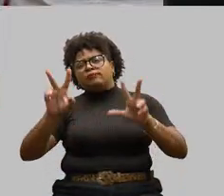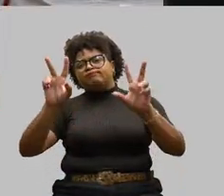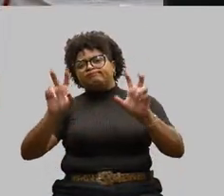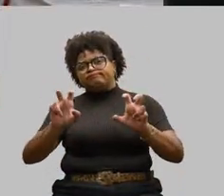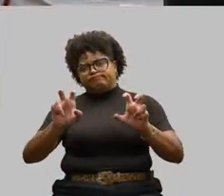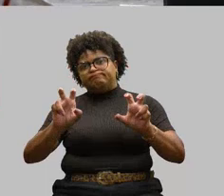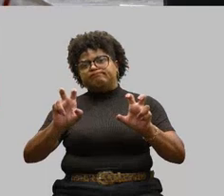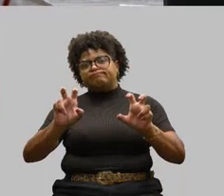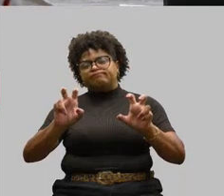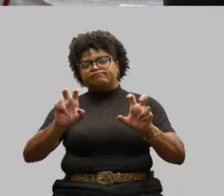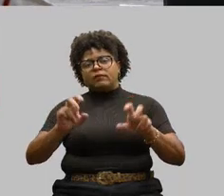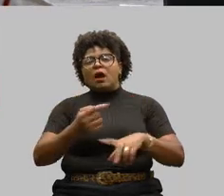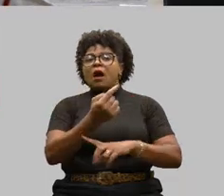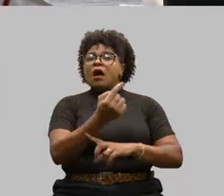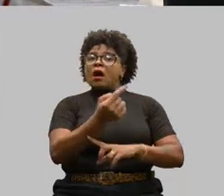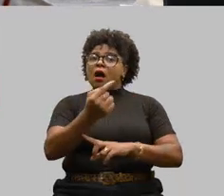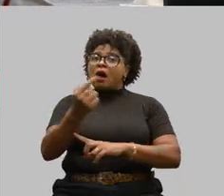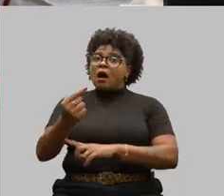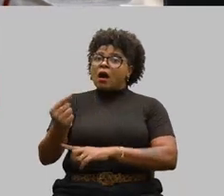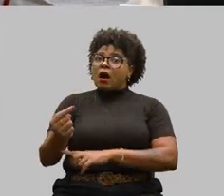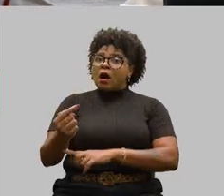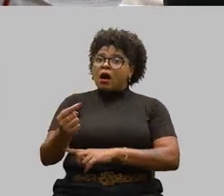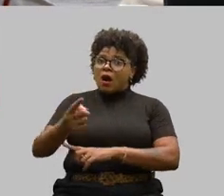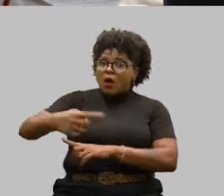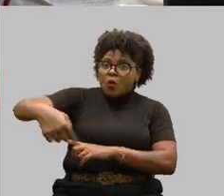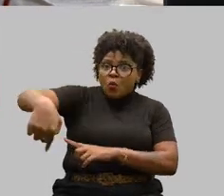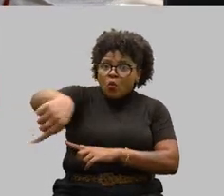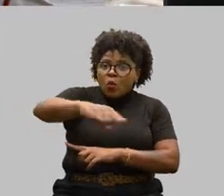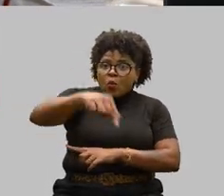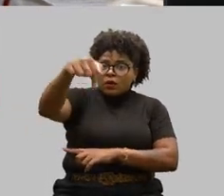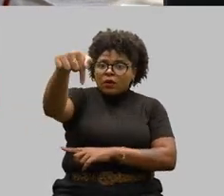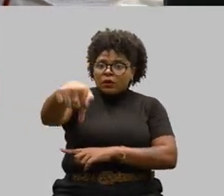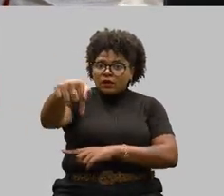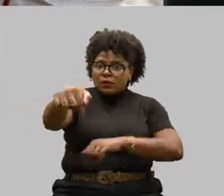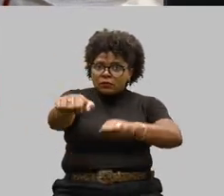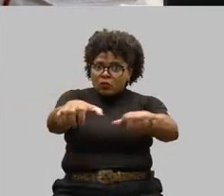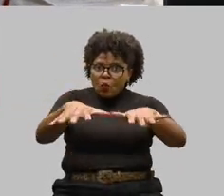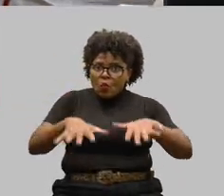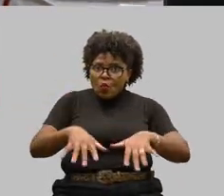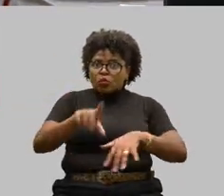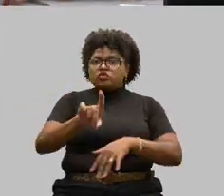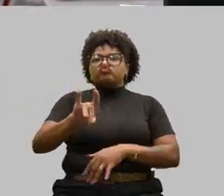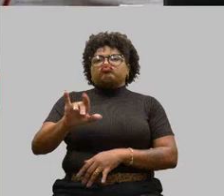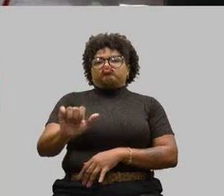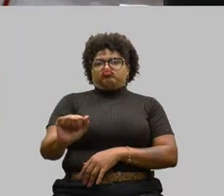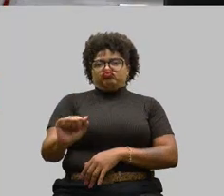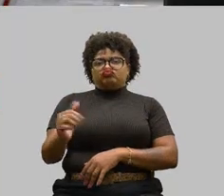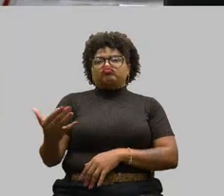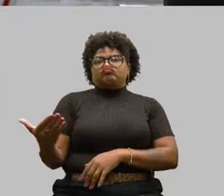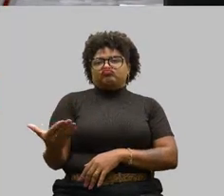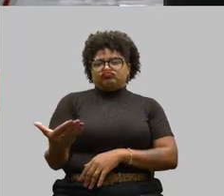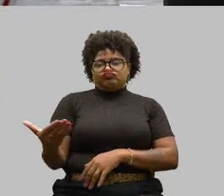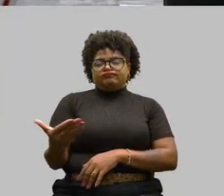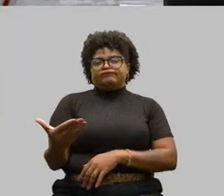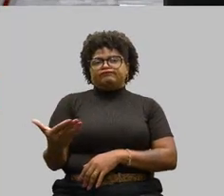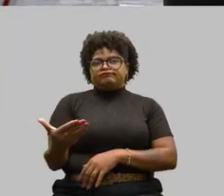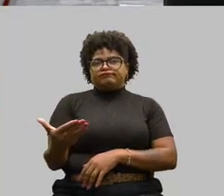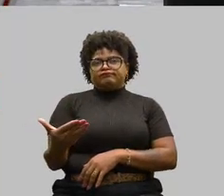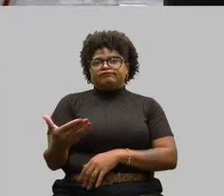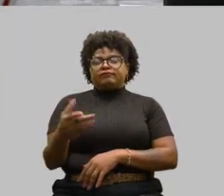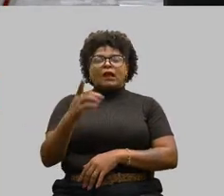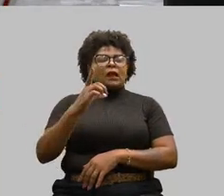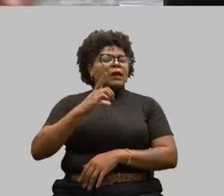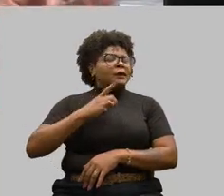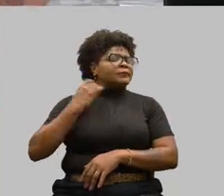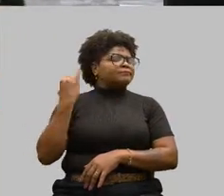de cada um dos Senhores e da senhoras aqui nesta data tem uma